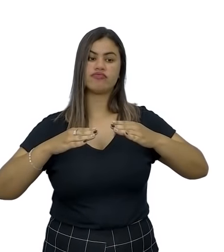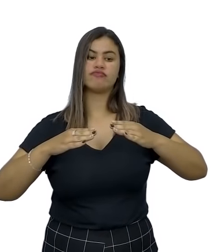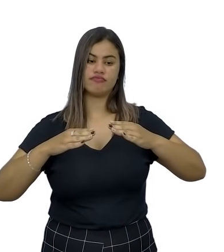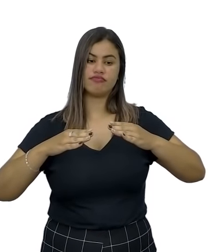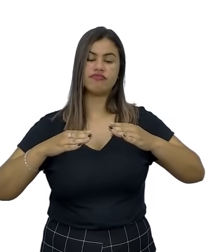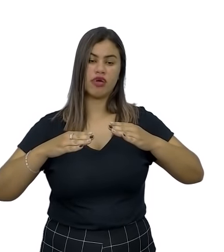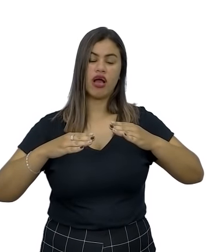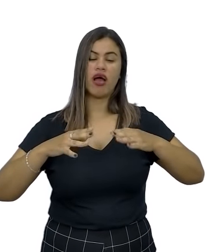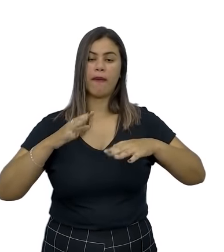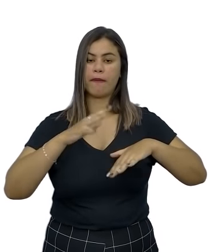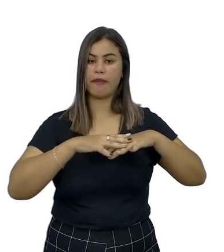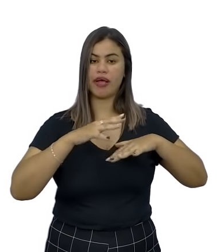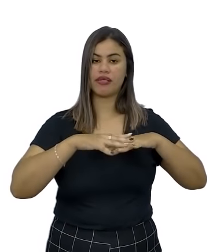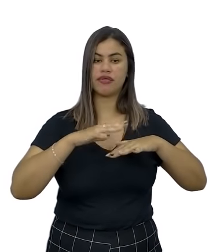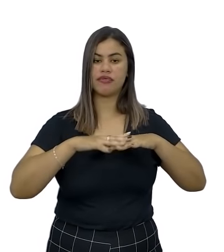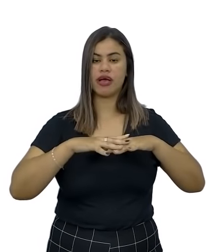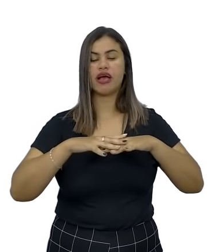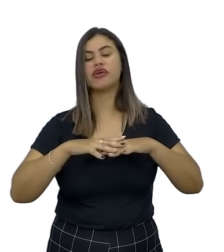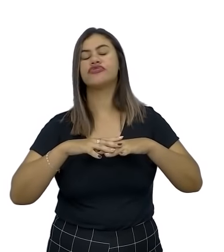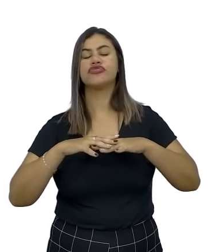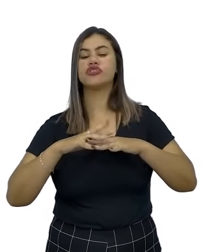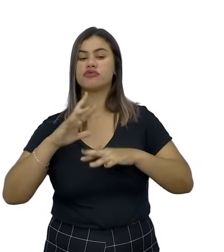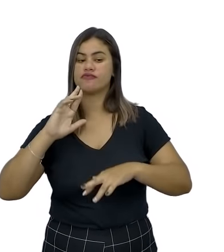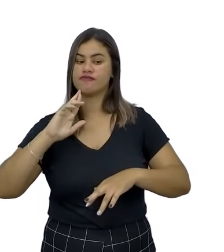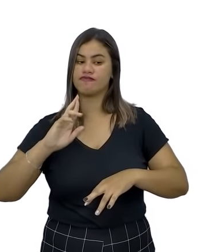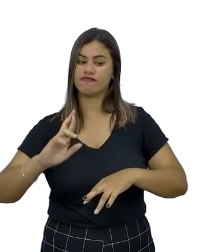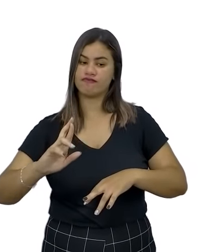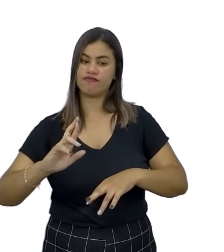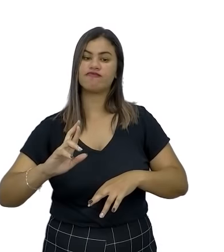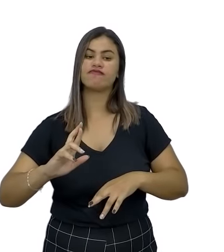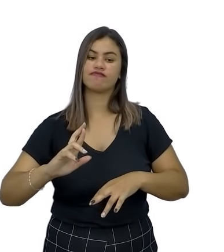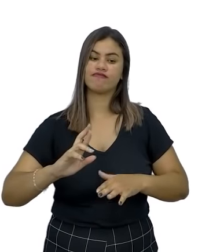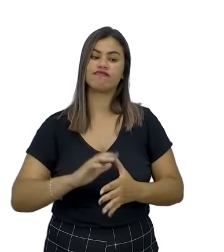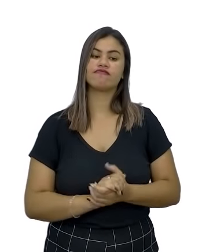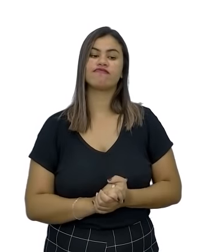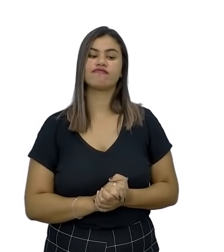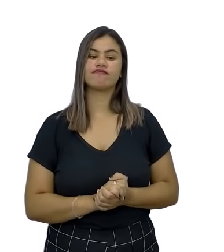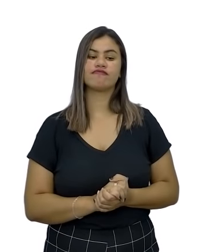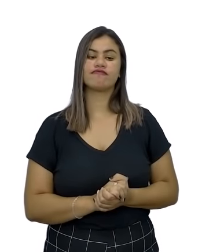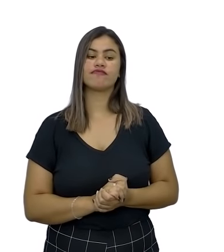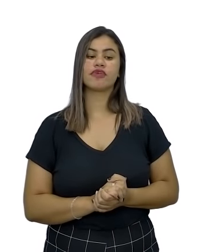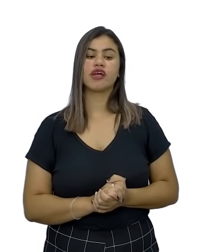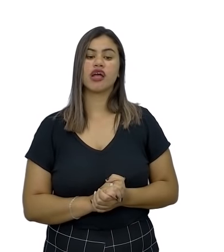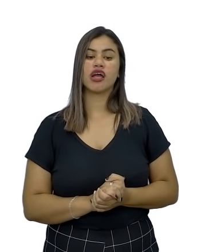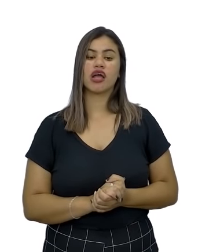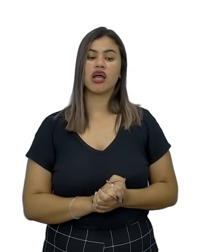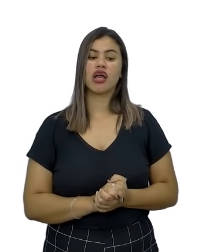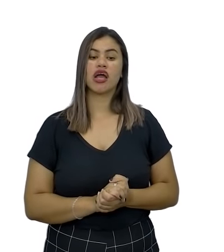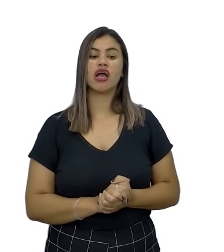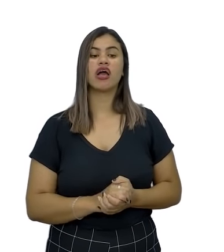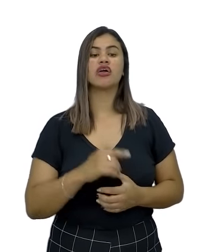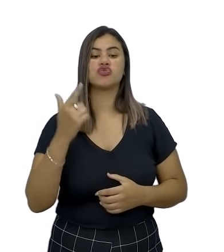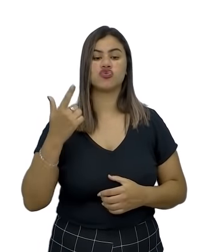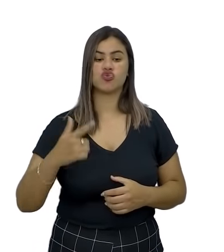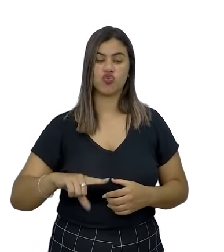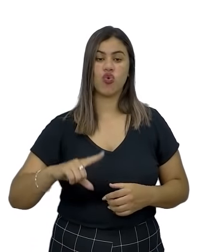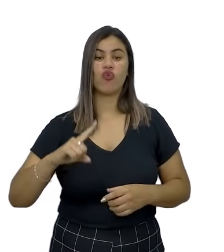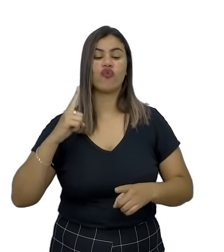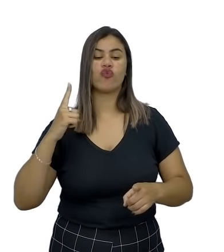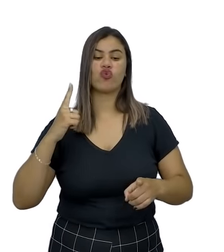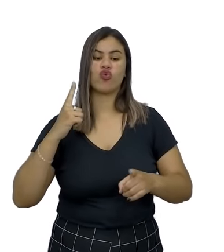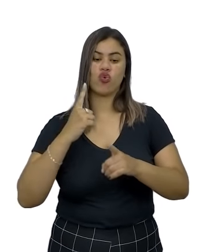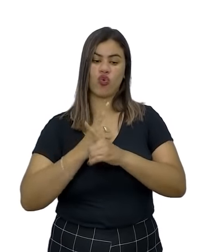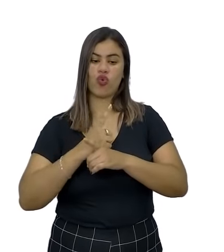problemas. Então, a gente colocou lá o papel da resolução de problemas no ensino da matemática. Quando a gente, num próximo encontro, olhar